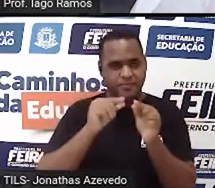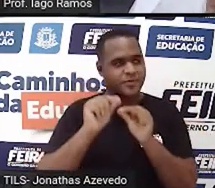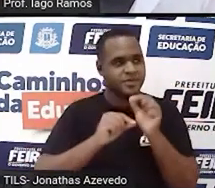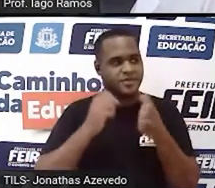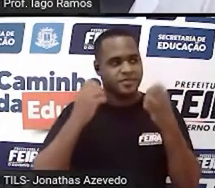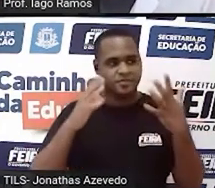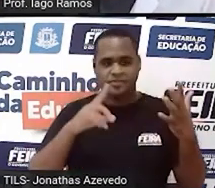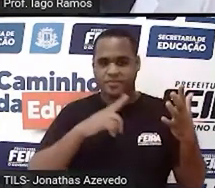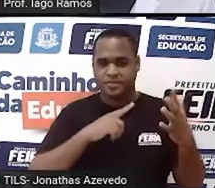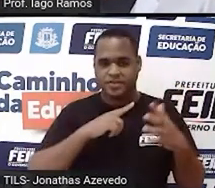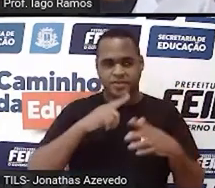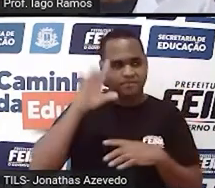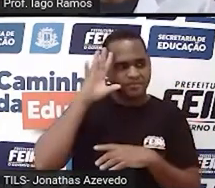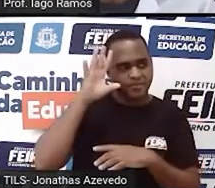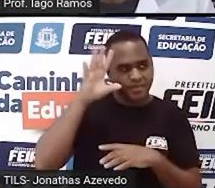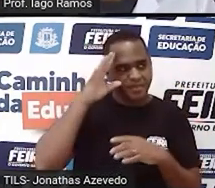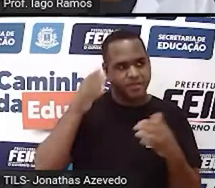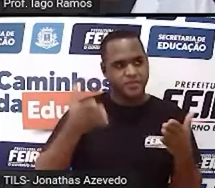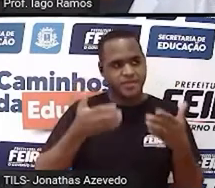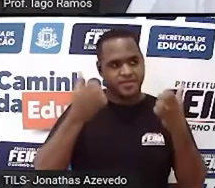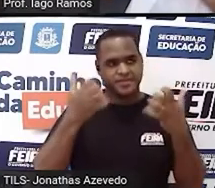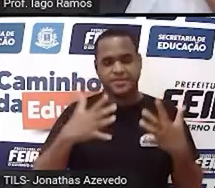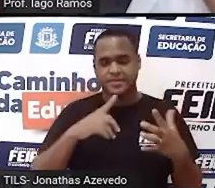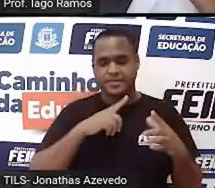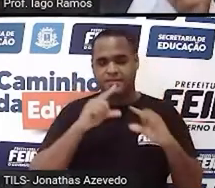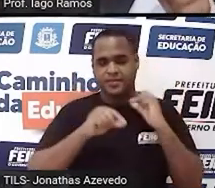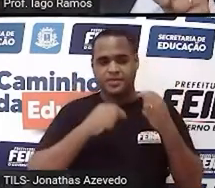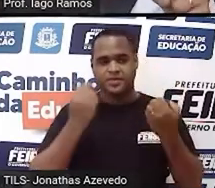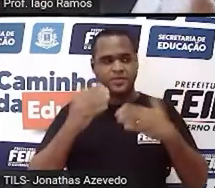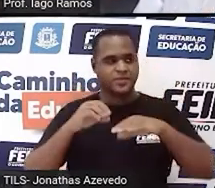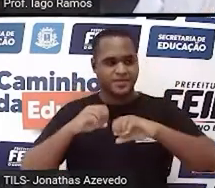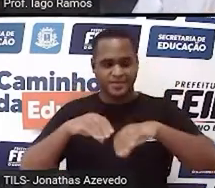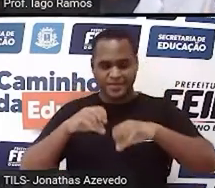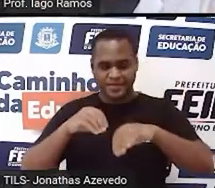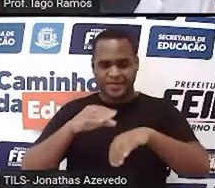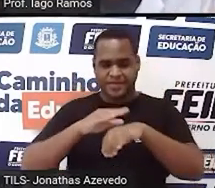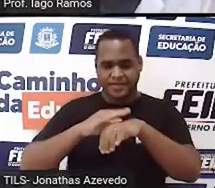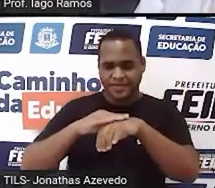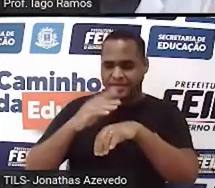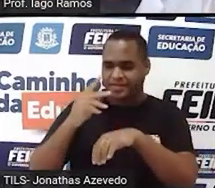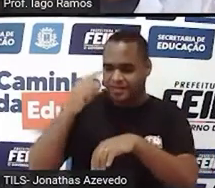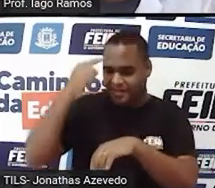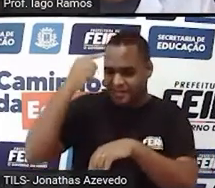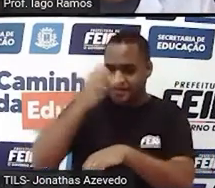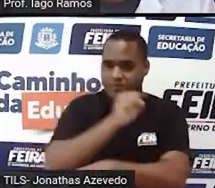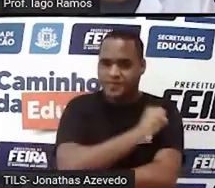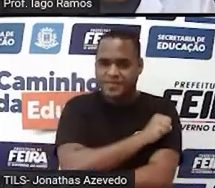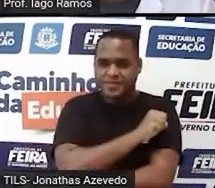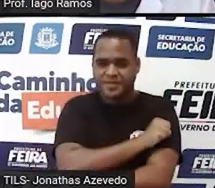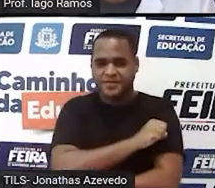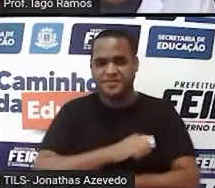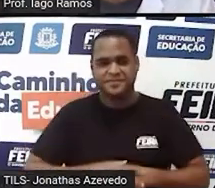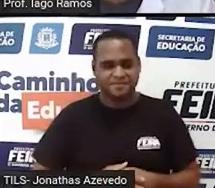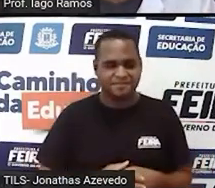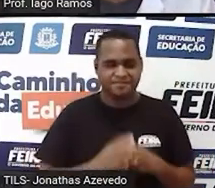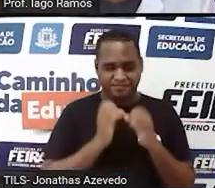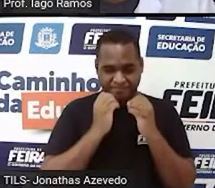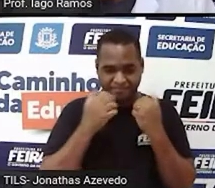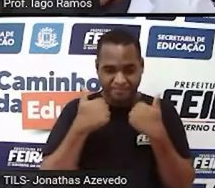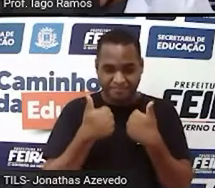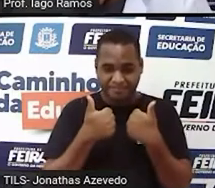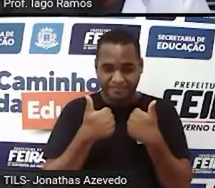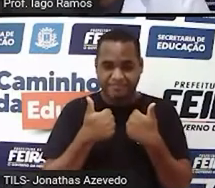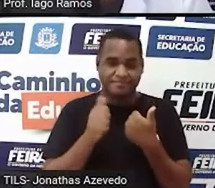gente tem para pensar hoje tá bom é tal é para você estudante do 8º ano belezinha